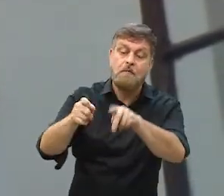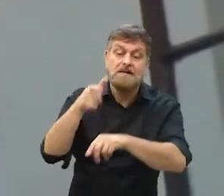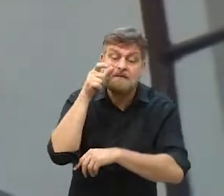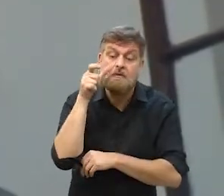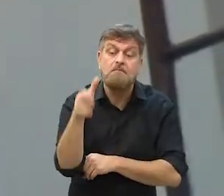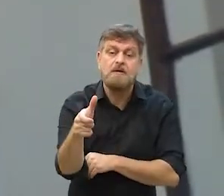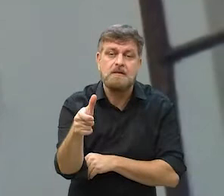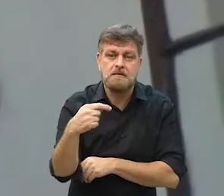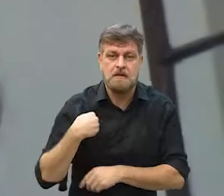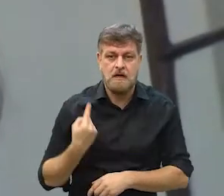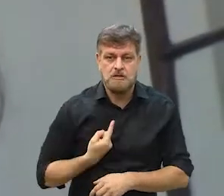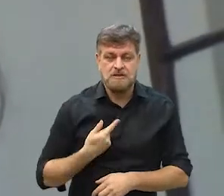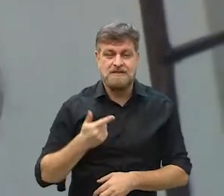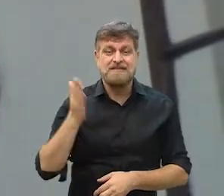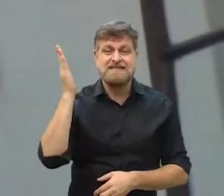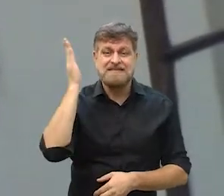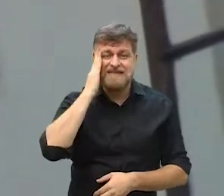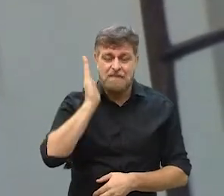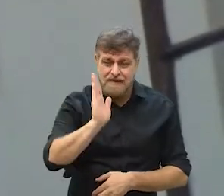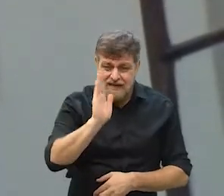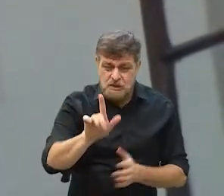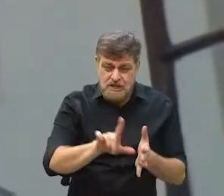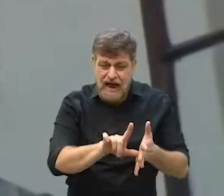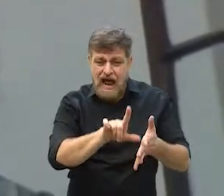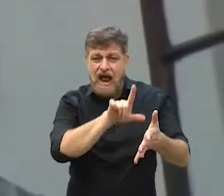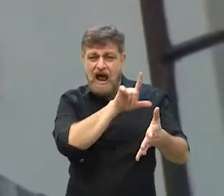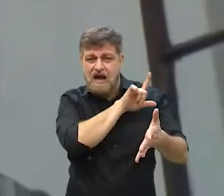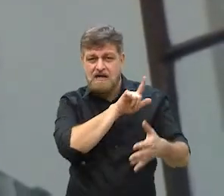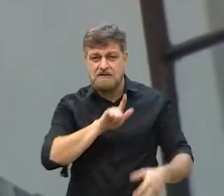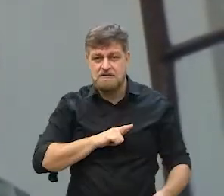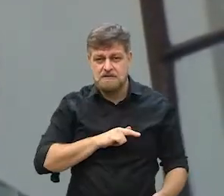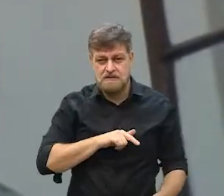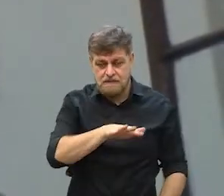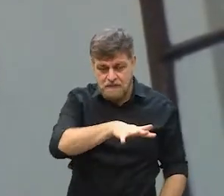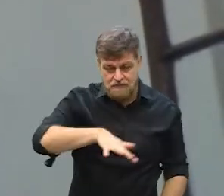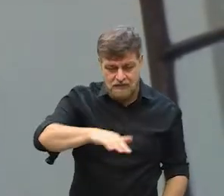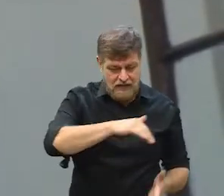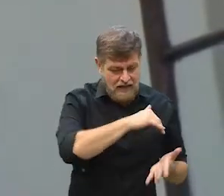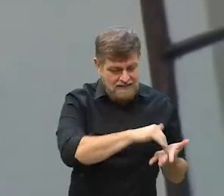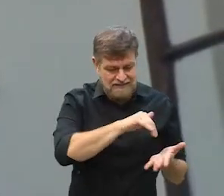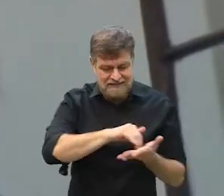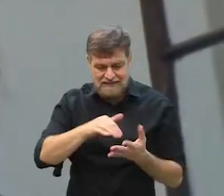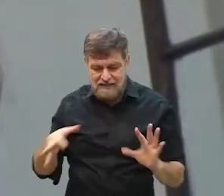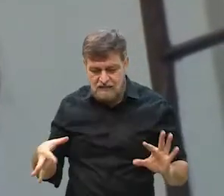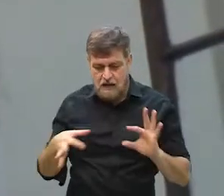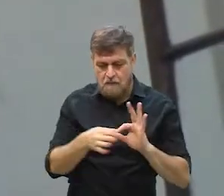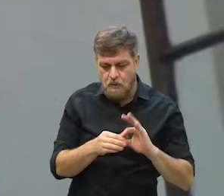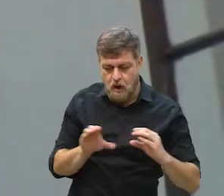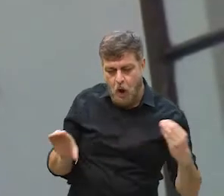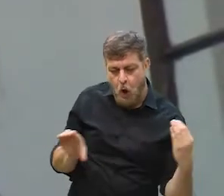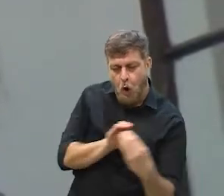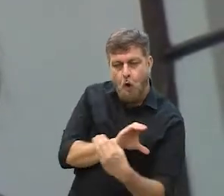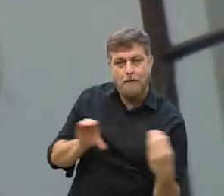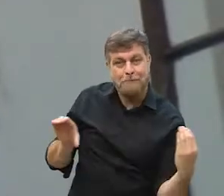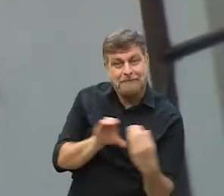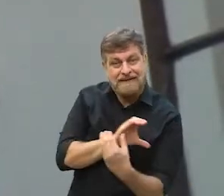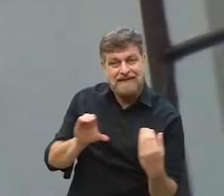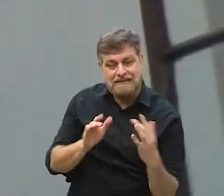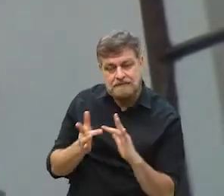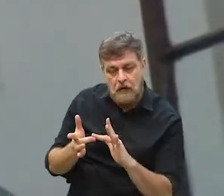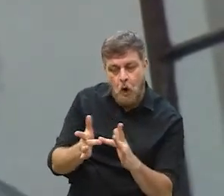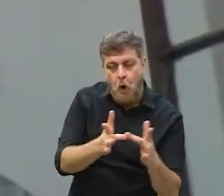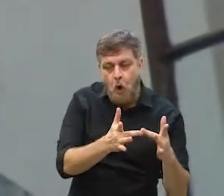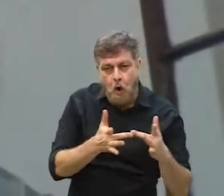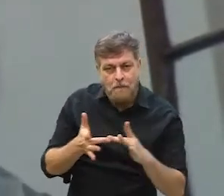Então, nós temos que ter esse mapeamento já em mãos, né, e esse serviço integrado, comunicativo, conectado,